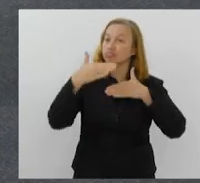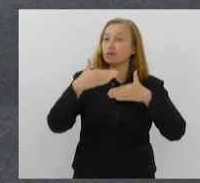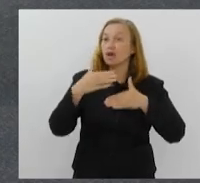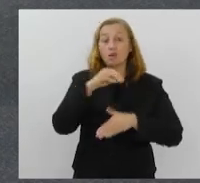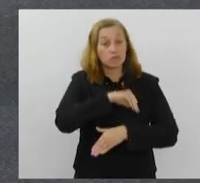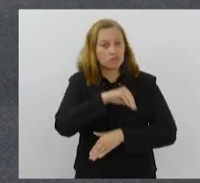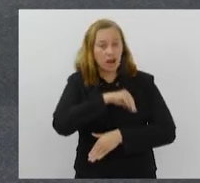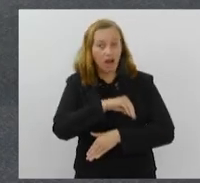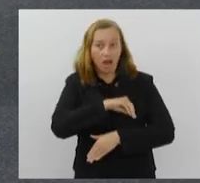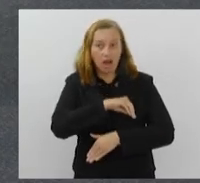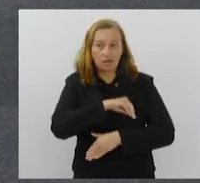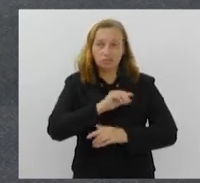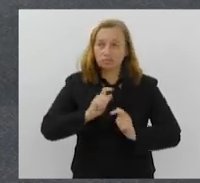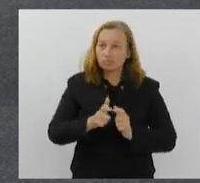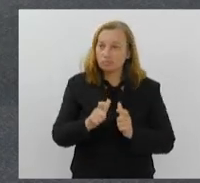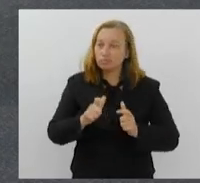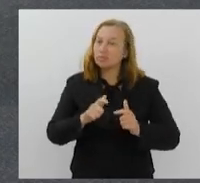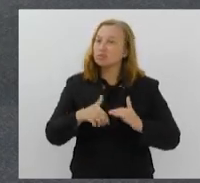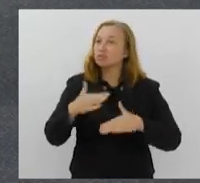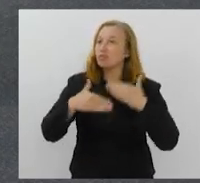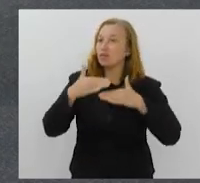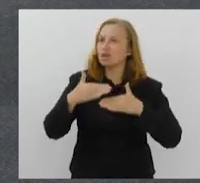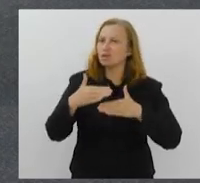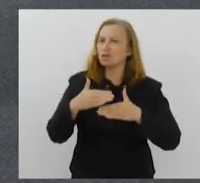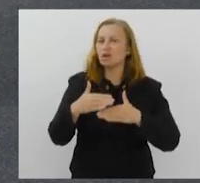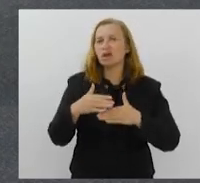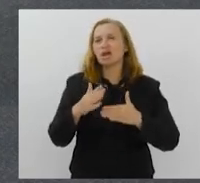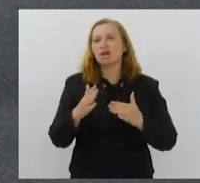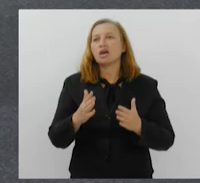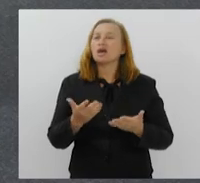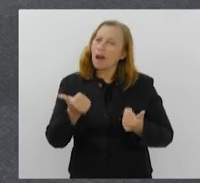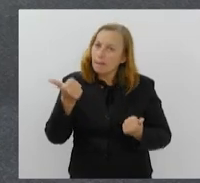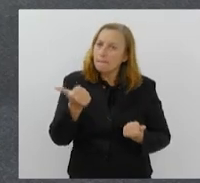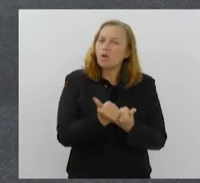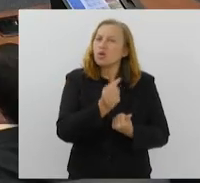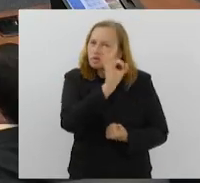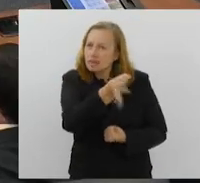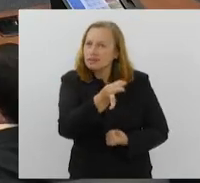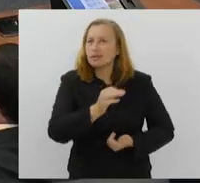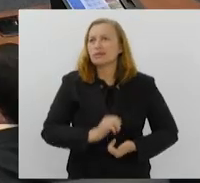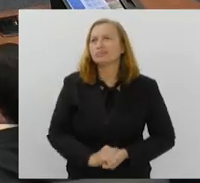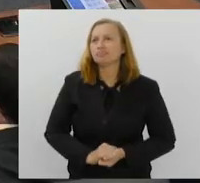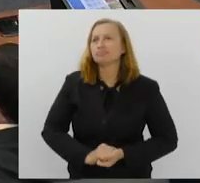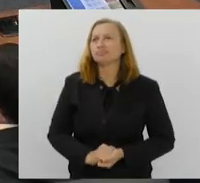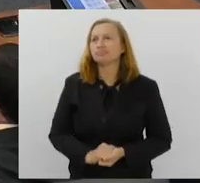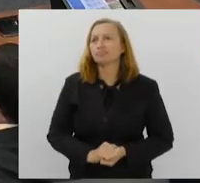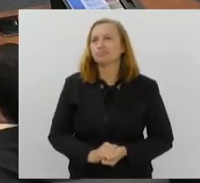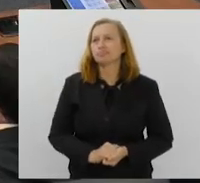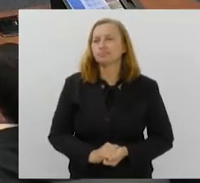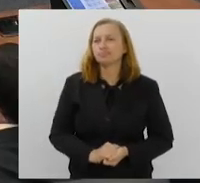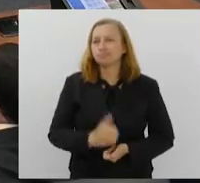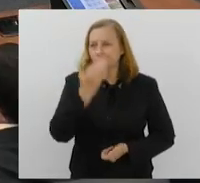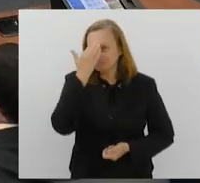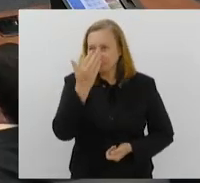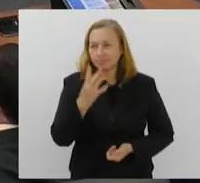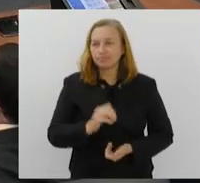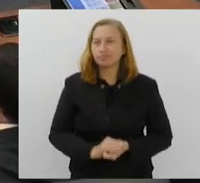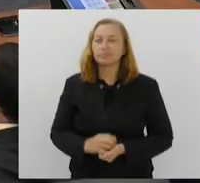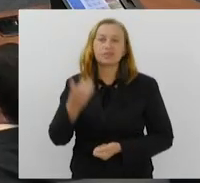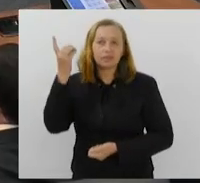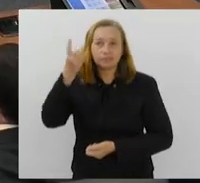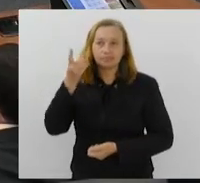aquecido. Não justifica esse represamento. Até para apoiar a Vossa Excelência, está coberta de razão. Obrigada. Uma parte também, por favor. Com